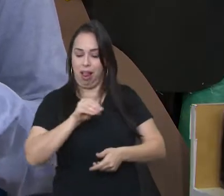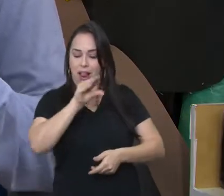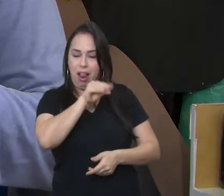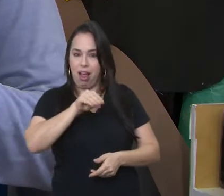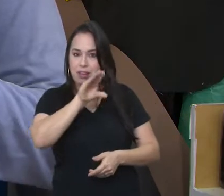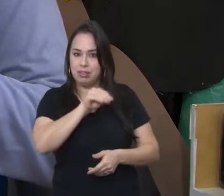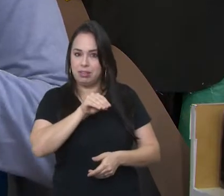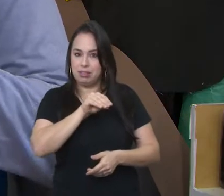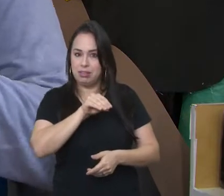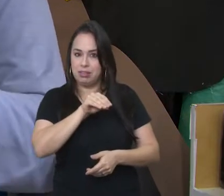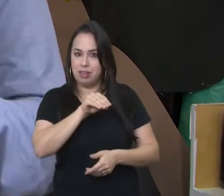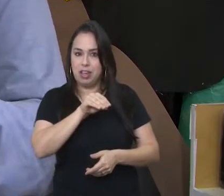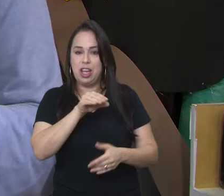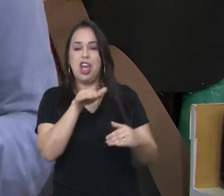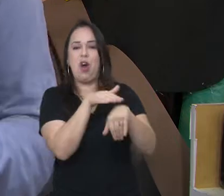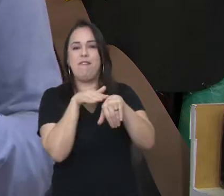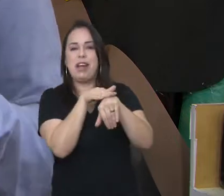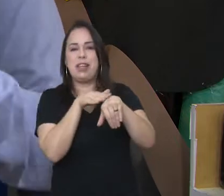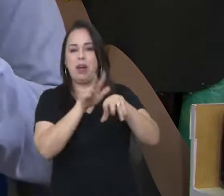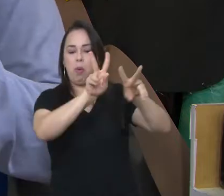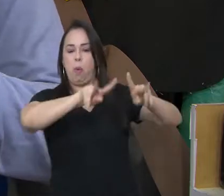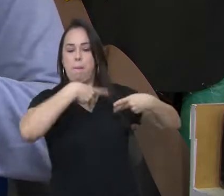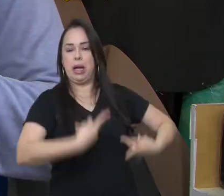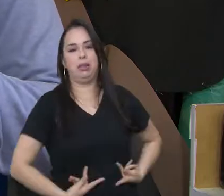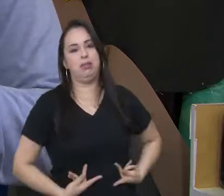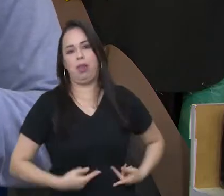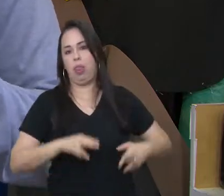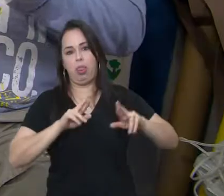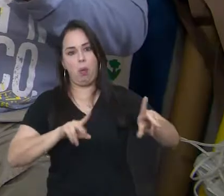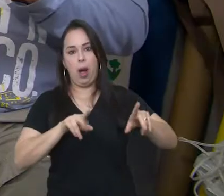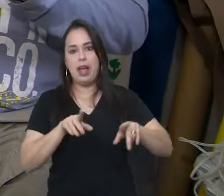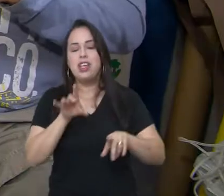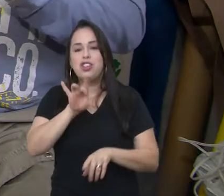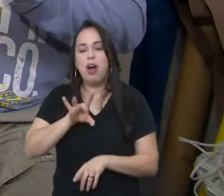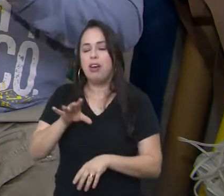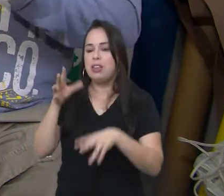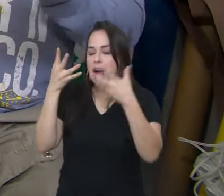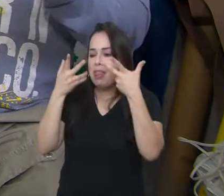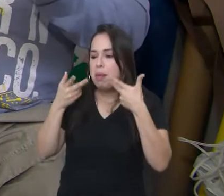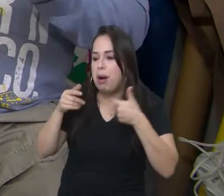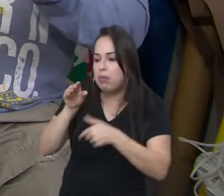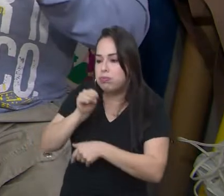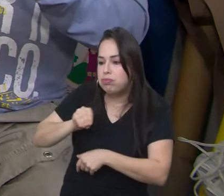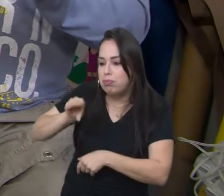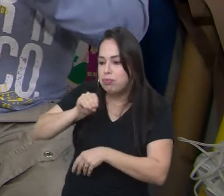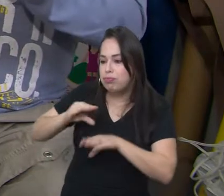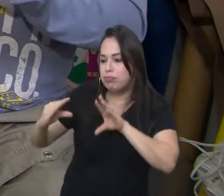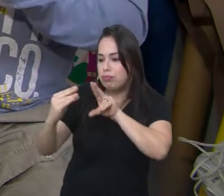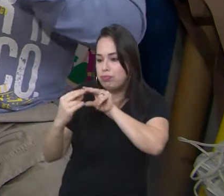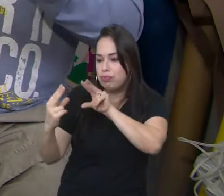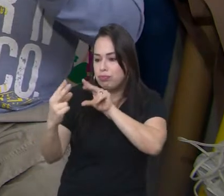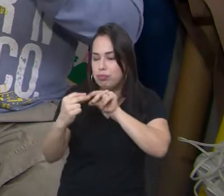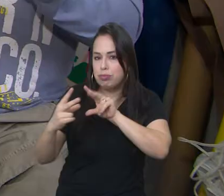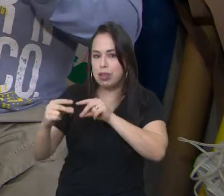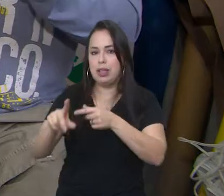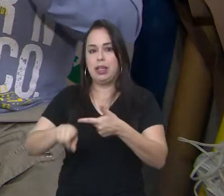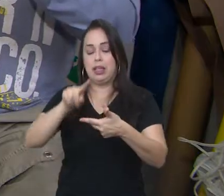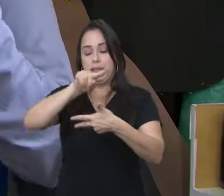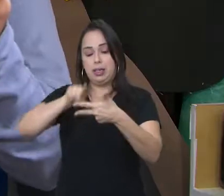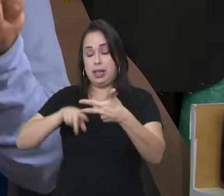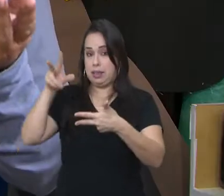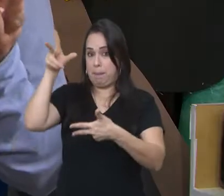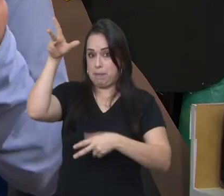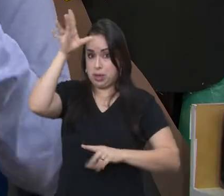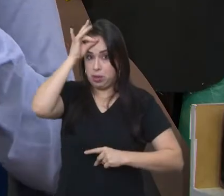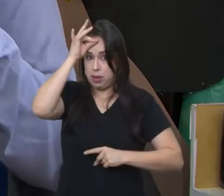né? Só que eles não falam com os humanos. Então eu trago isso, conversam entre si, então os meus personagens, o